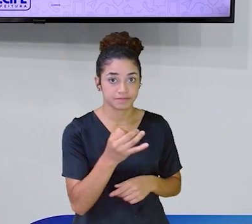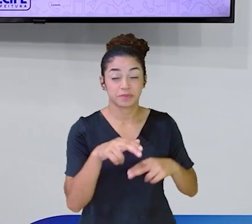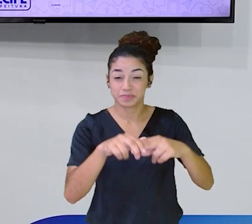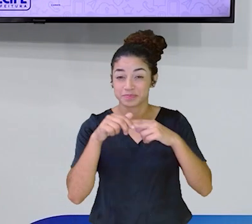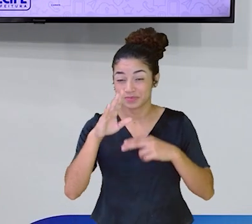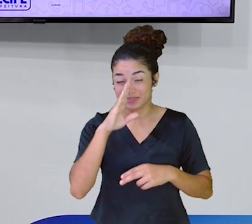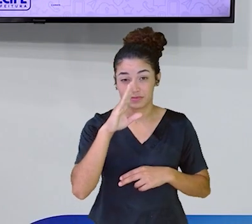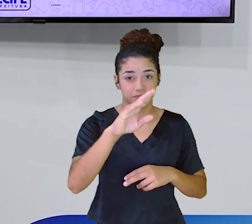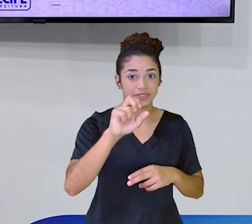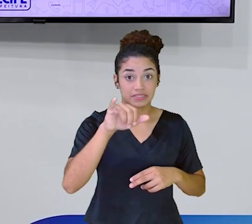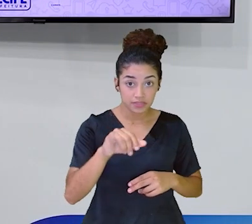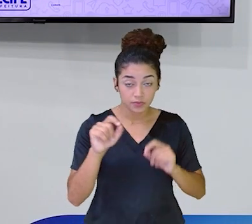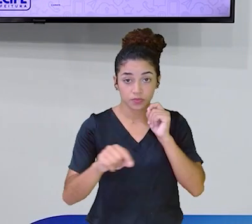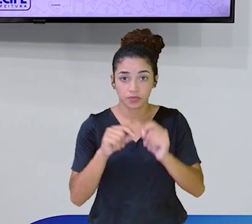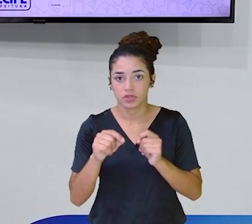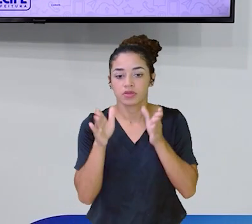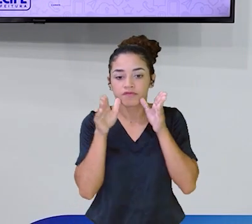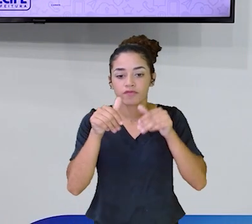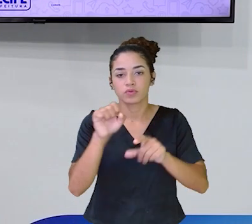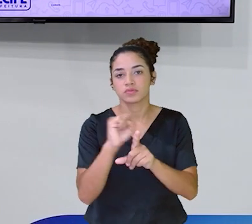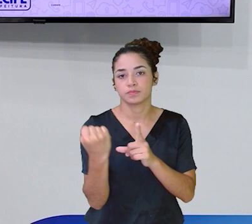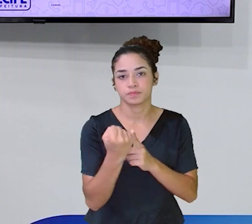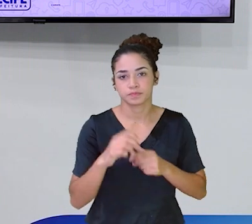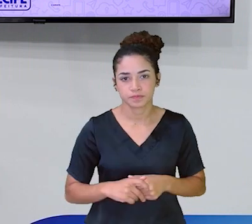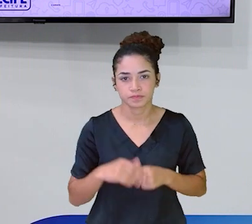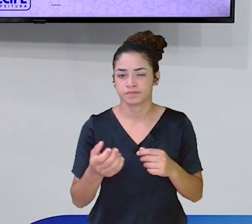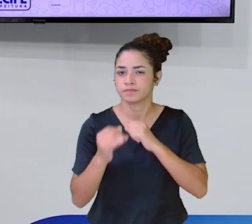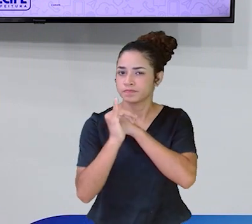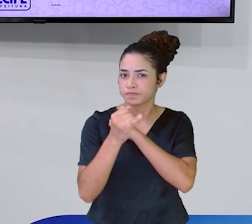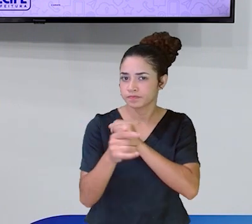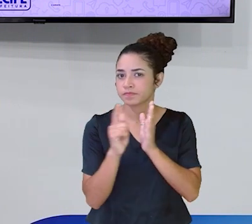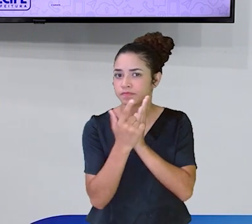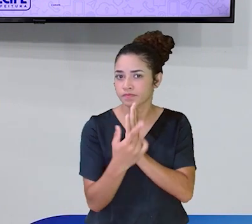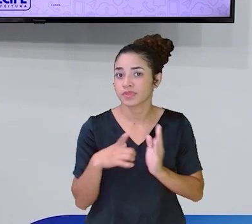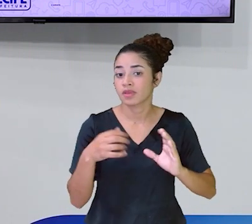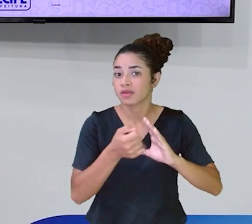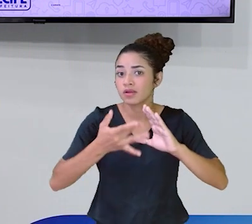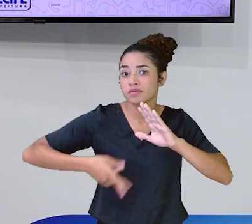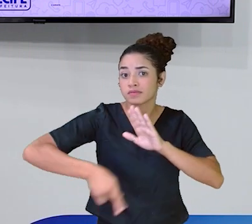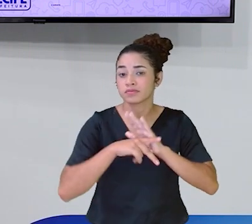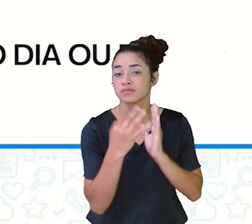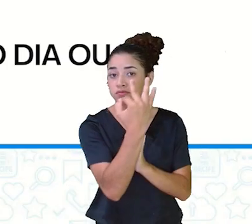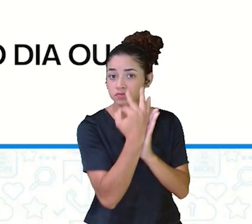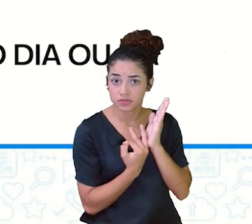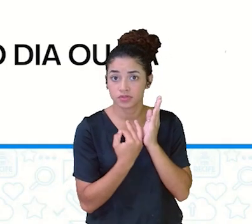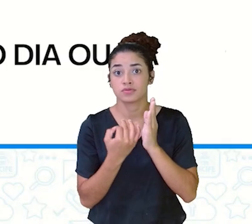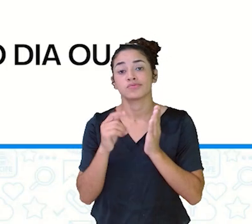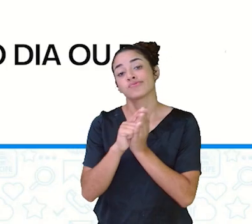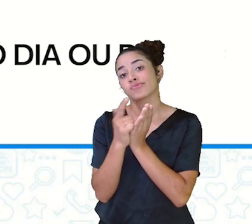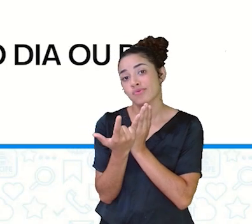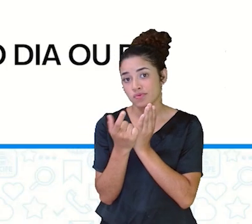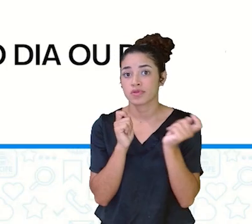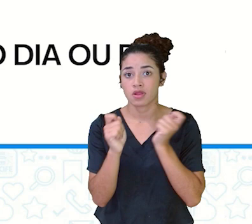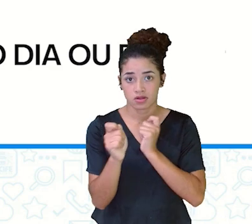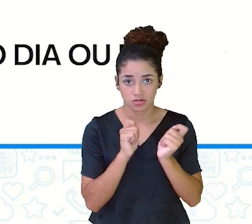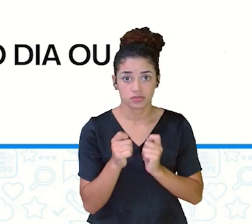uma problemática social. A crônica jornalística apresenta características do texto